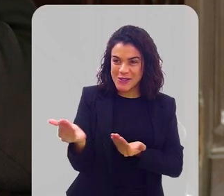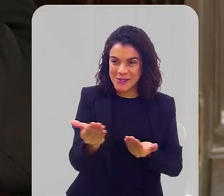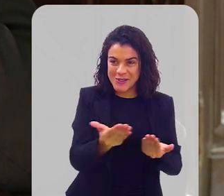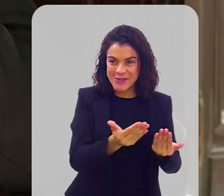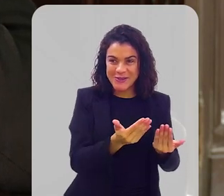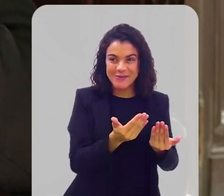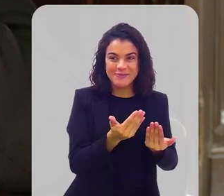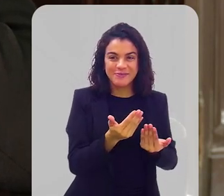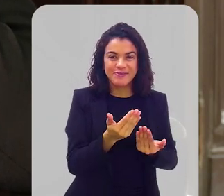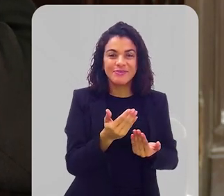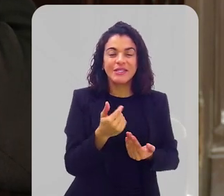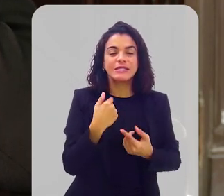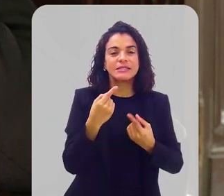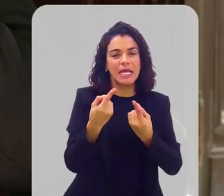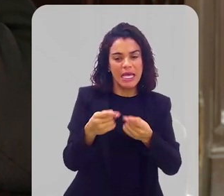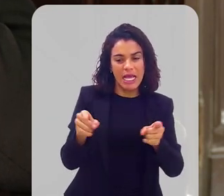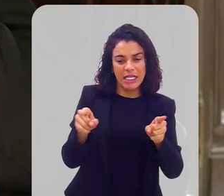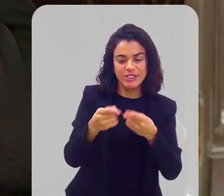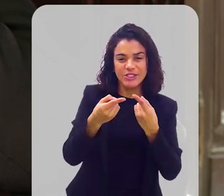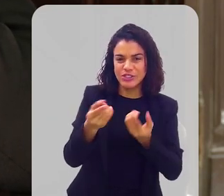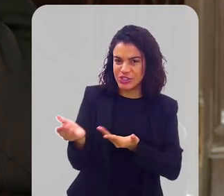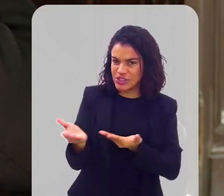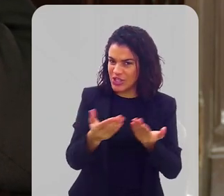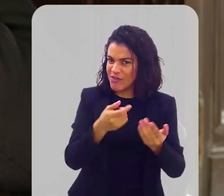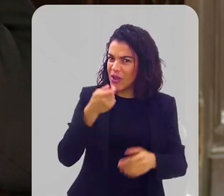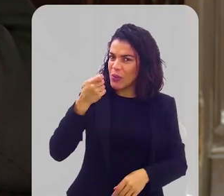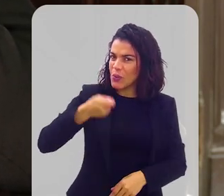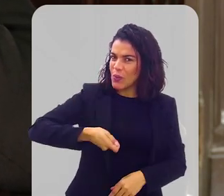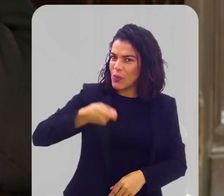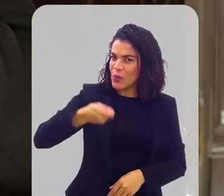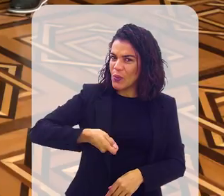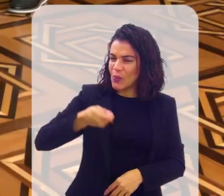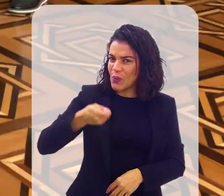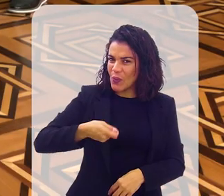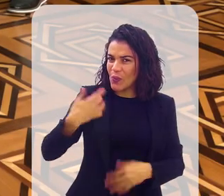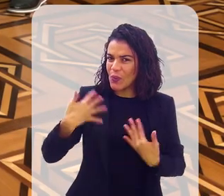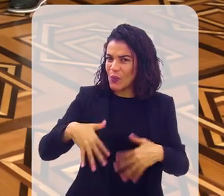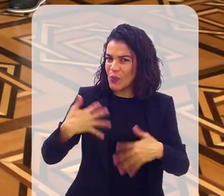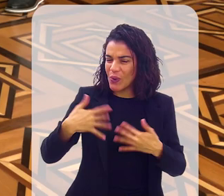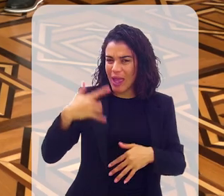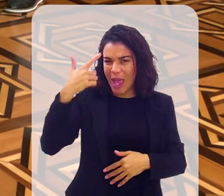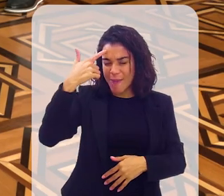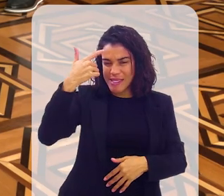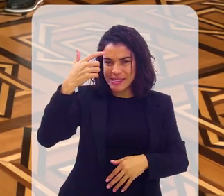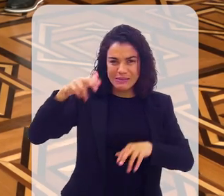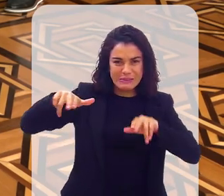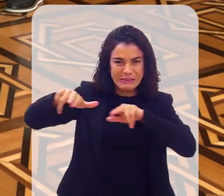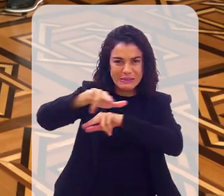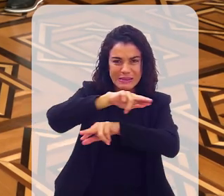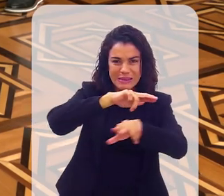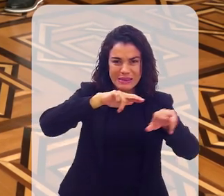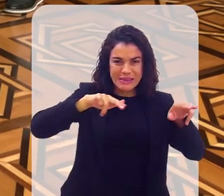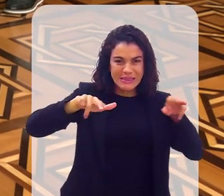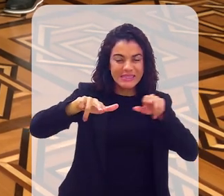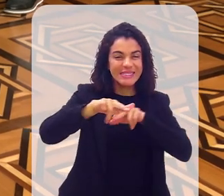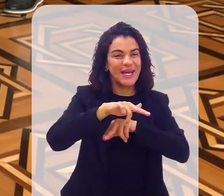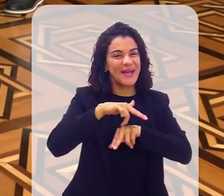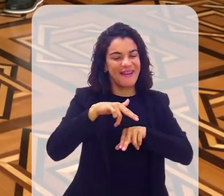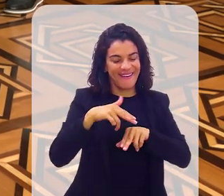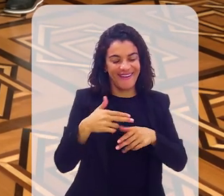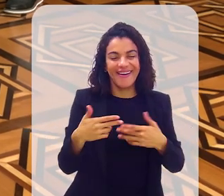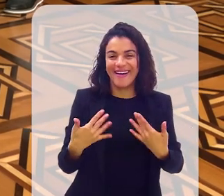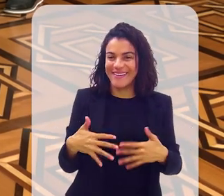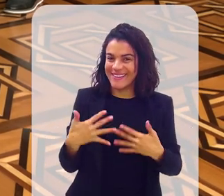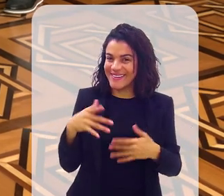Jesus. Isso. E ser regente de jovens é duro, né? É duro. Cada cabecinha é diferente. É verdade. Lidar com músico. Não